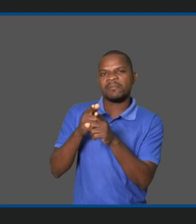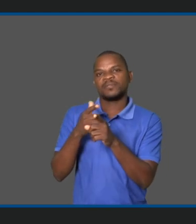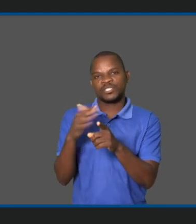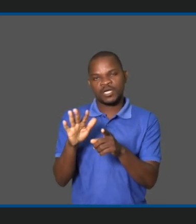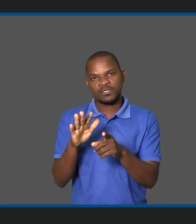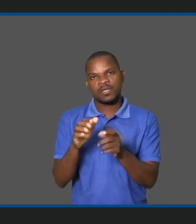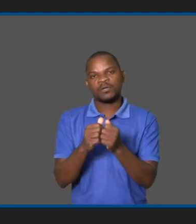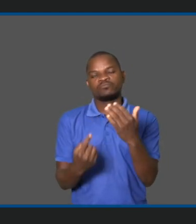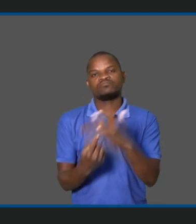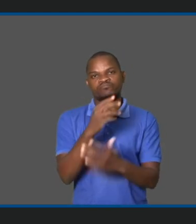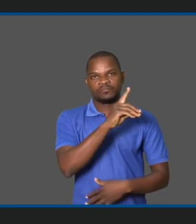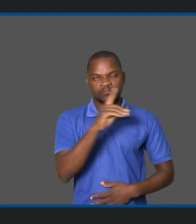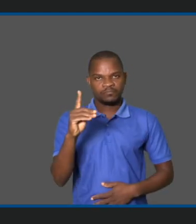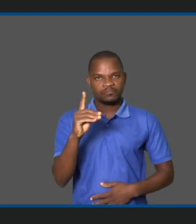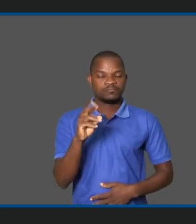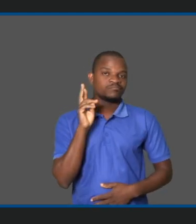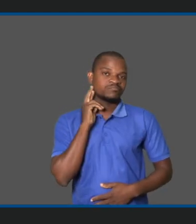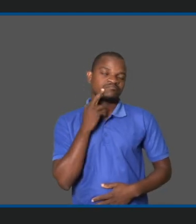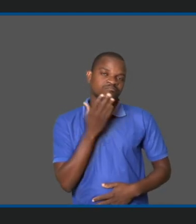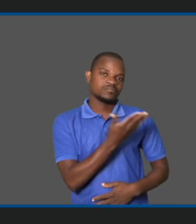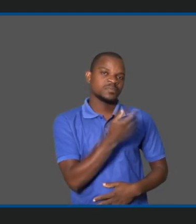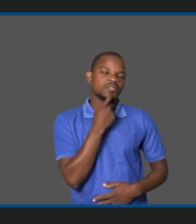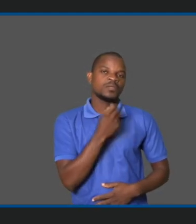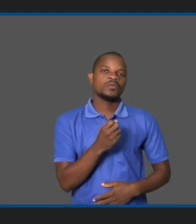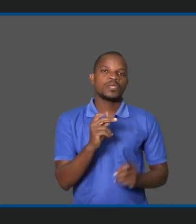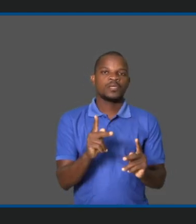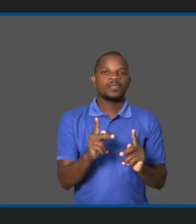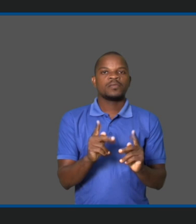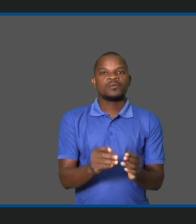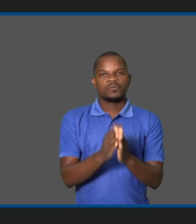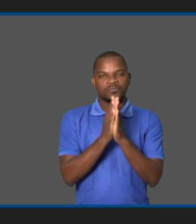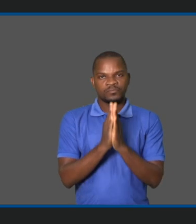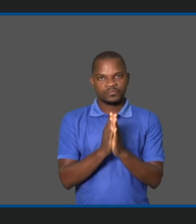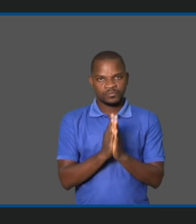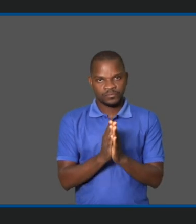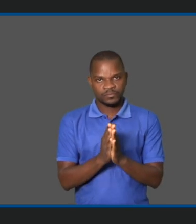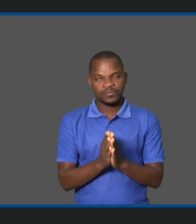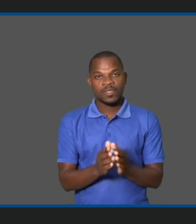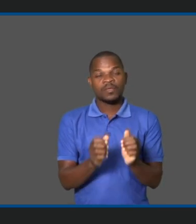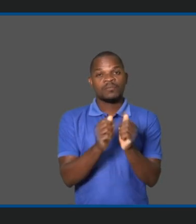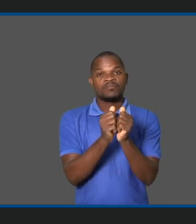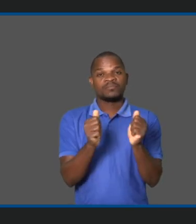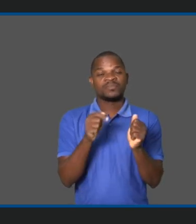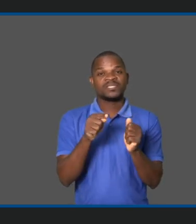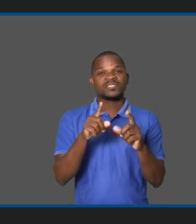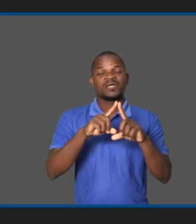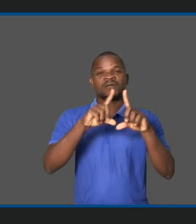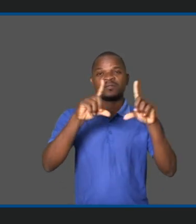oportunidade. Bem, relativamente a esta situação, primeiro,